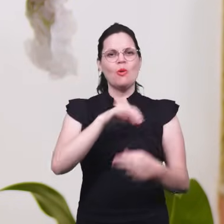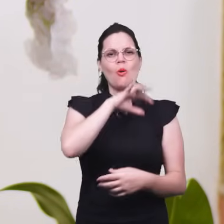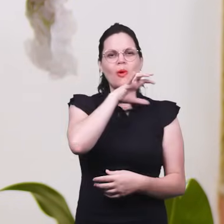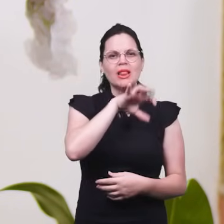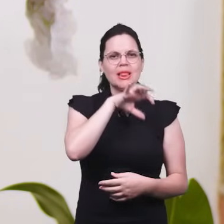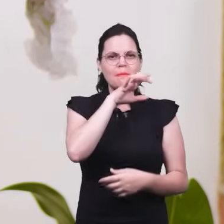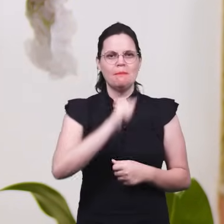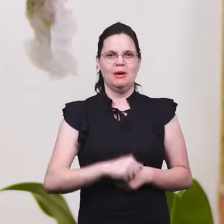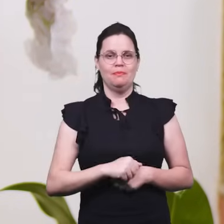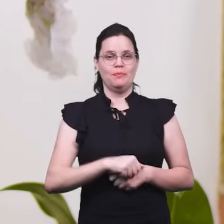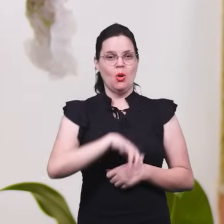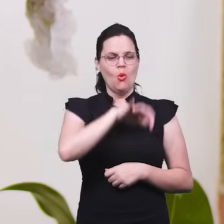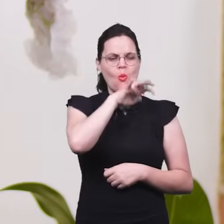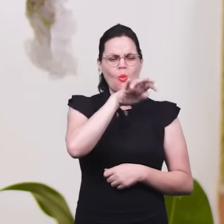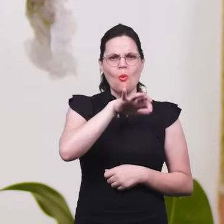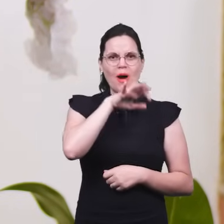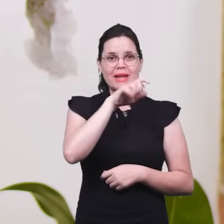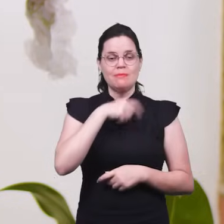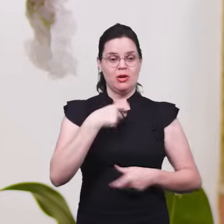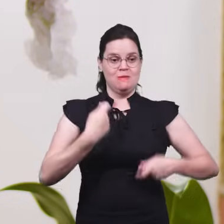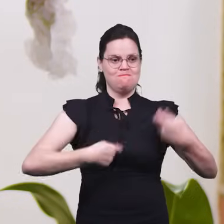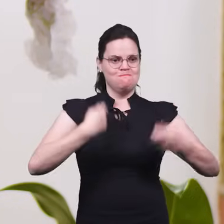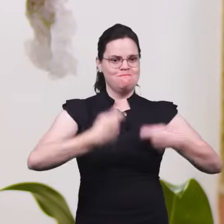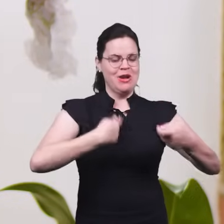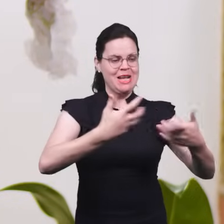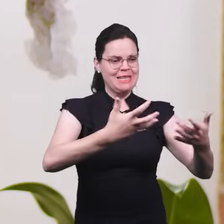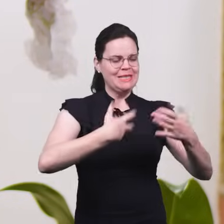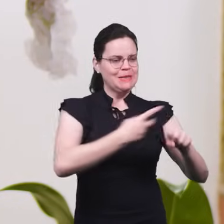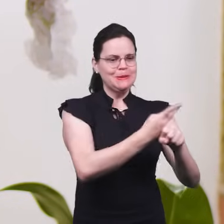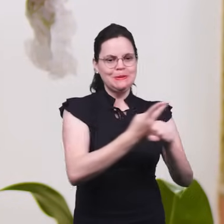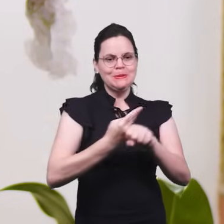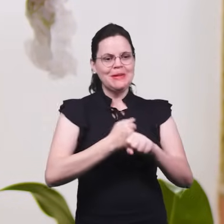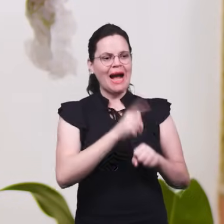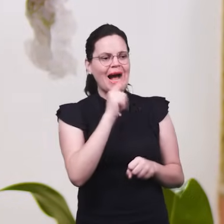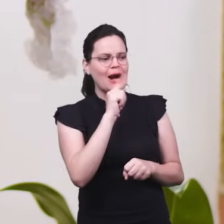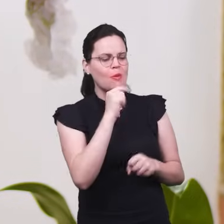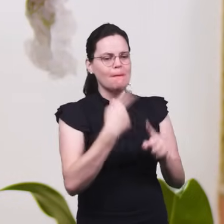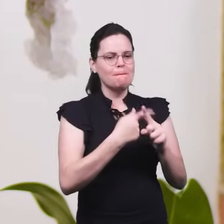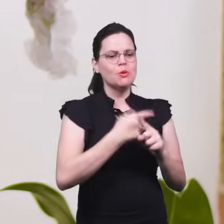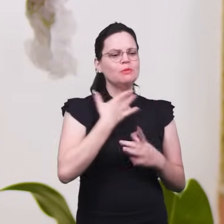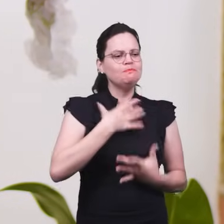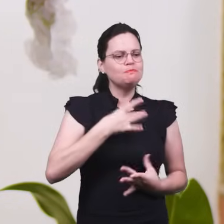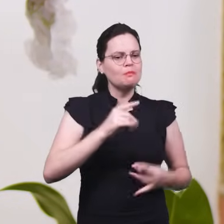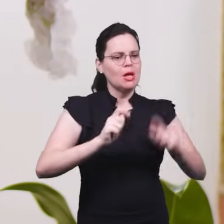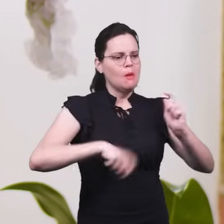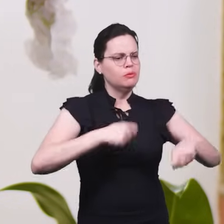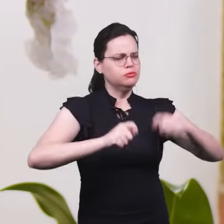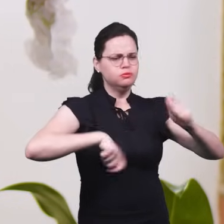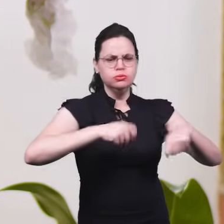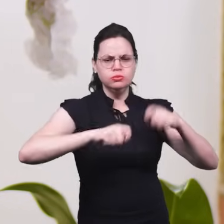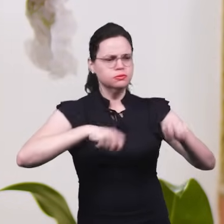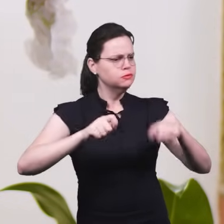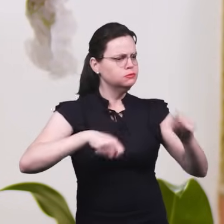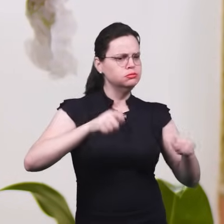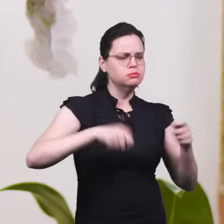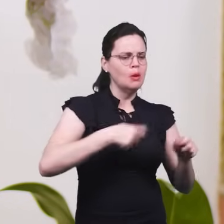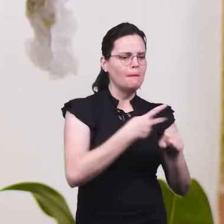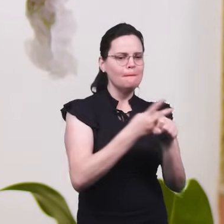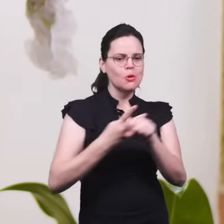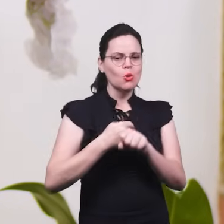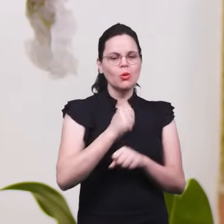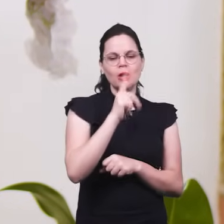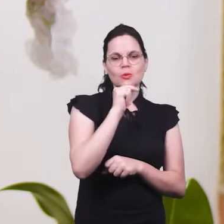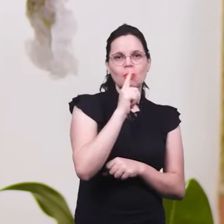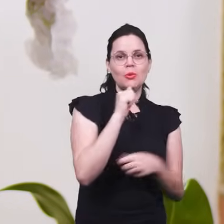um animal com um animal que ele corre atrás da água, ele procura a água. Ele